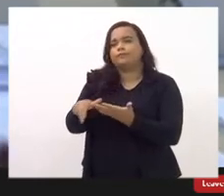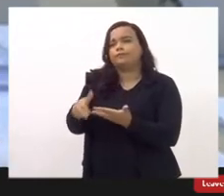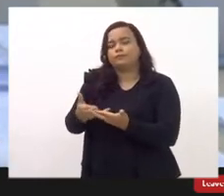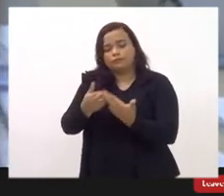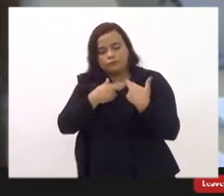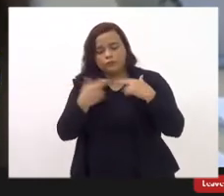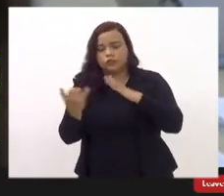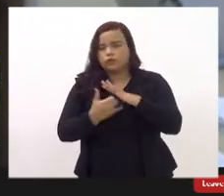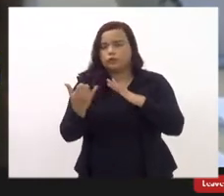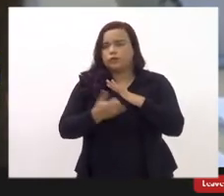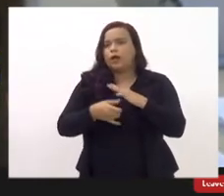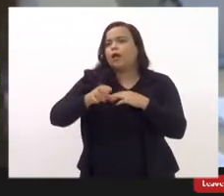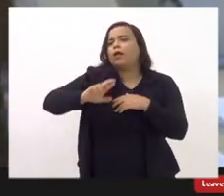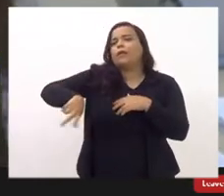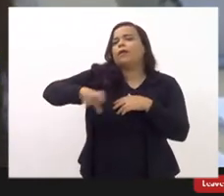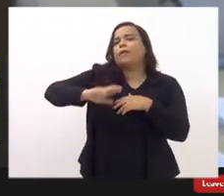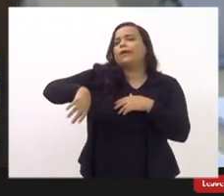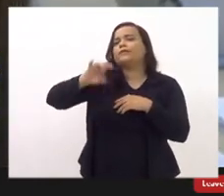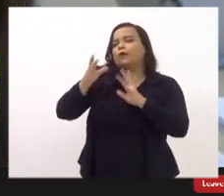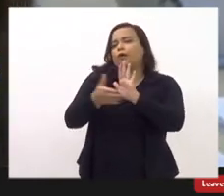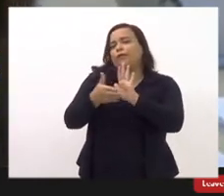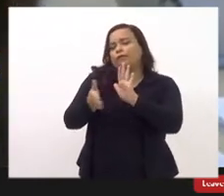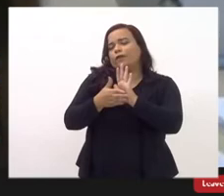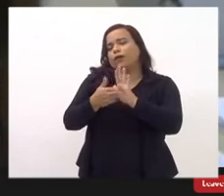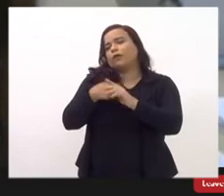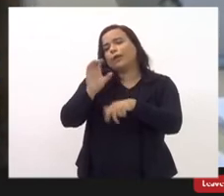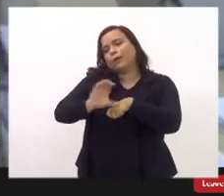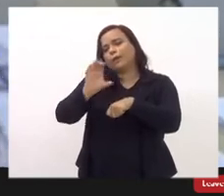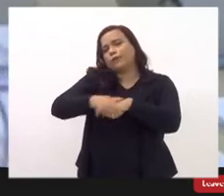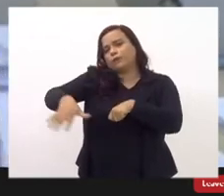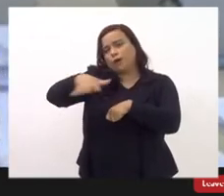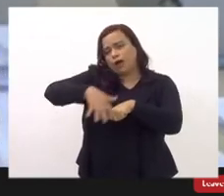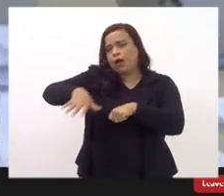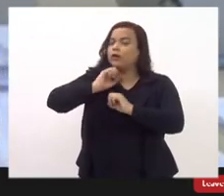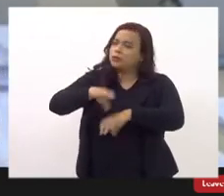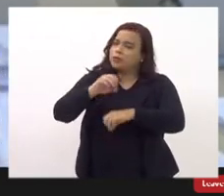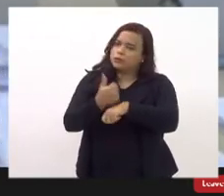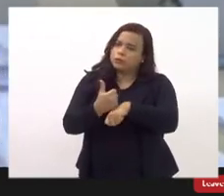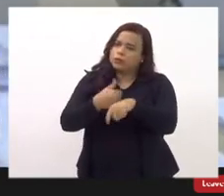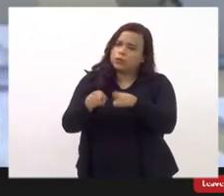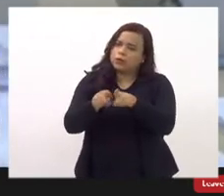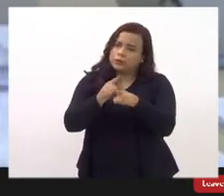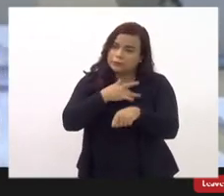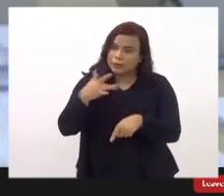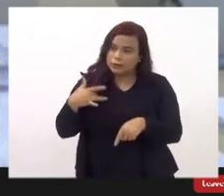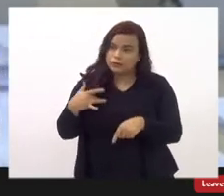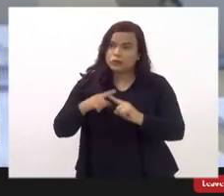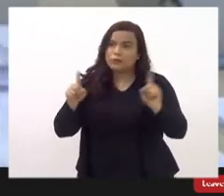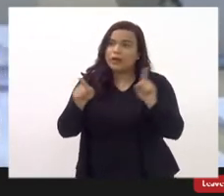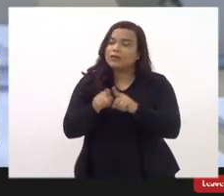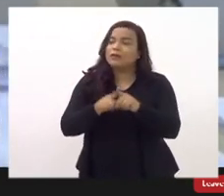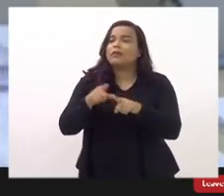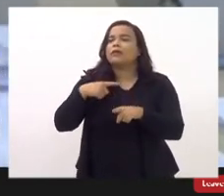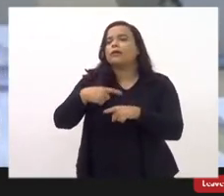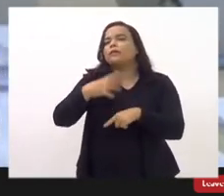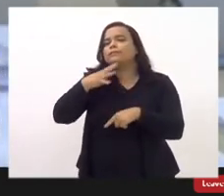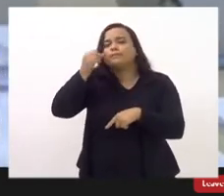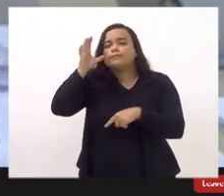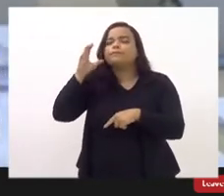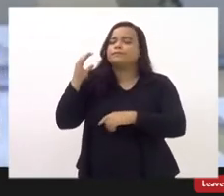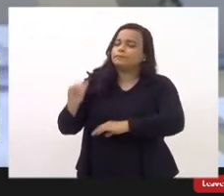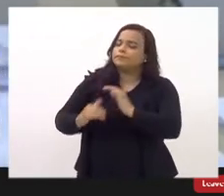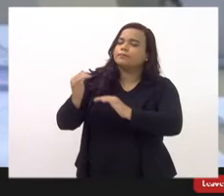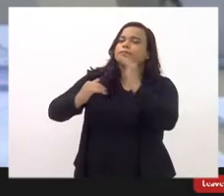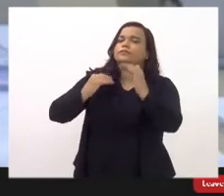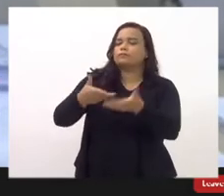só a oferta dos cursos na área de educação e profissional em saúde, mas também produzir conhecimento, desenvolver cooperação técnica